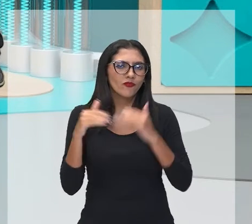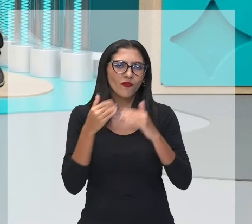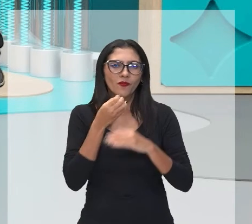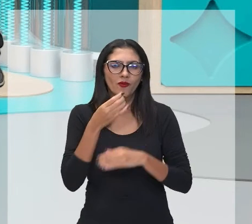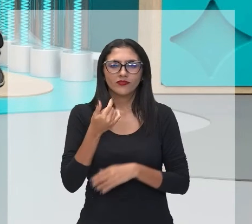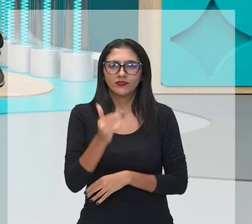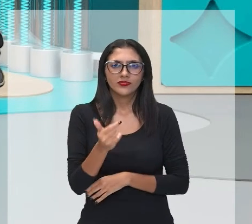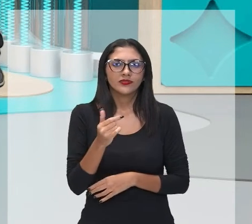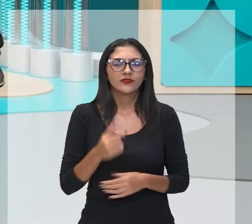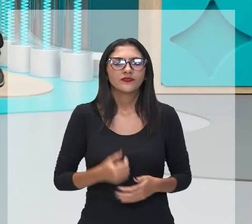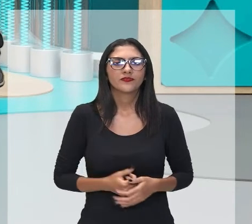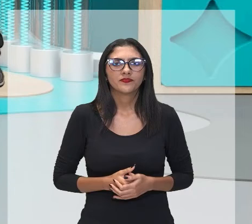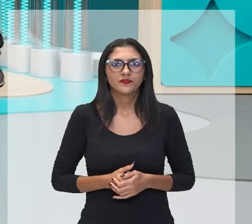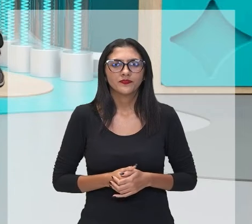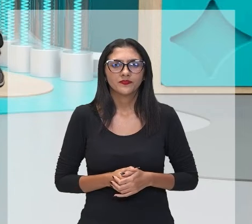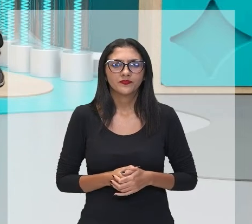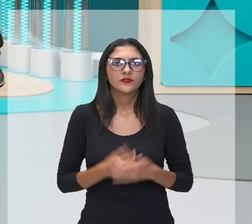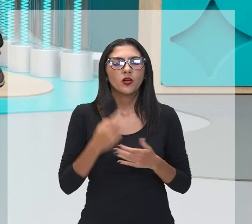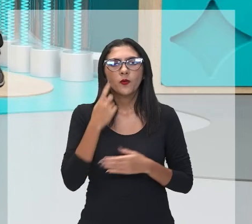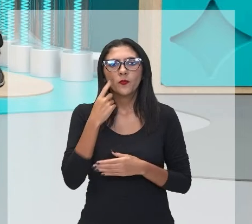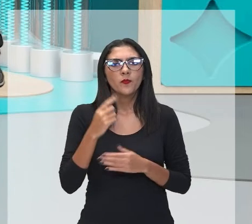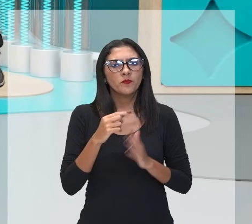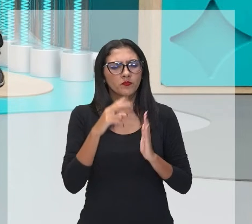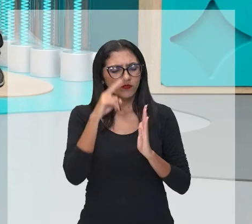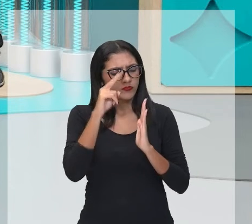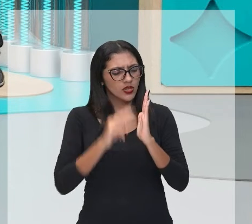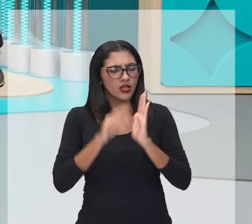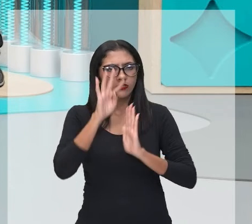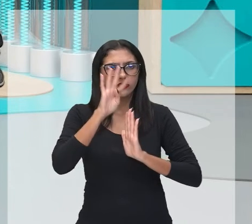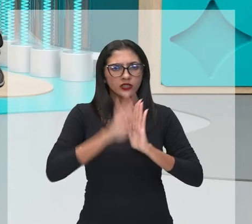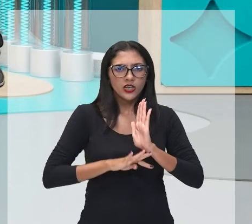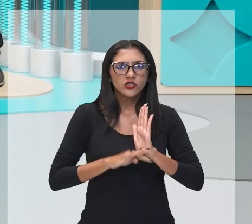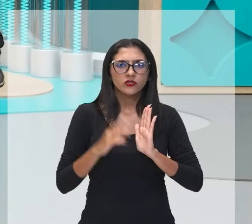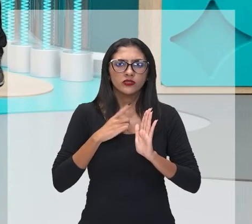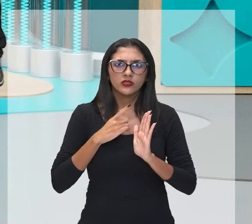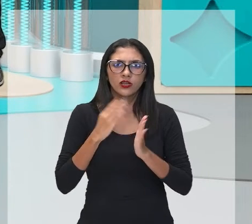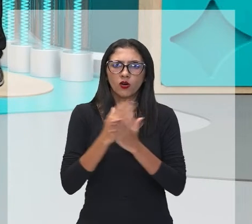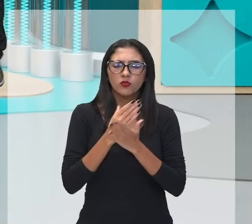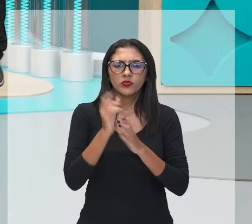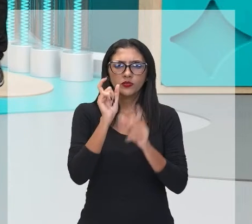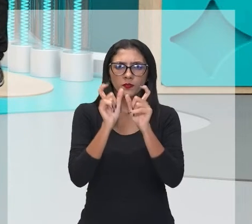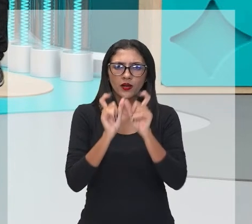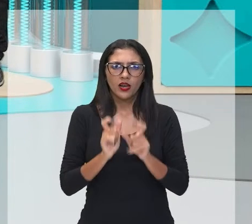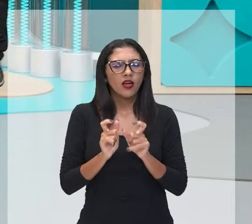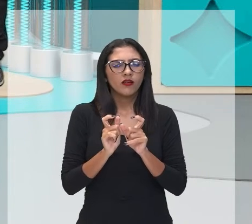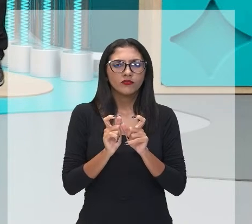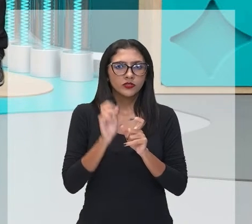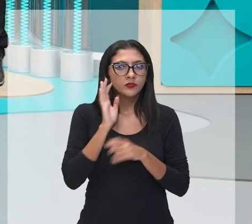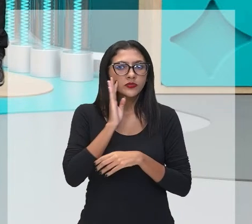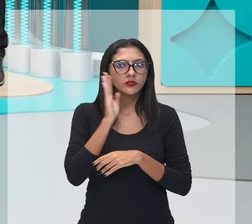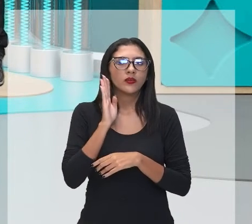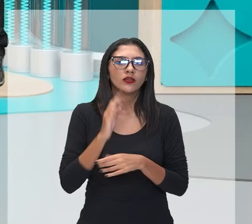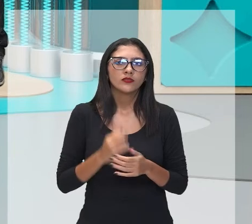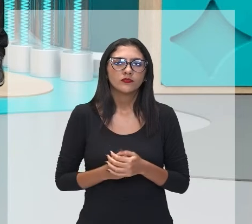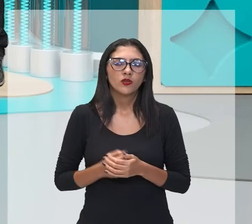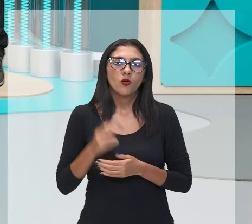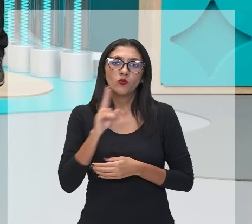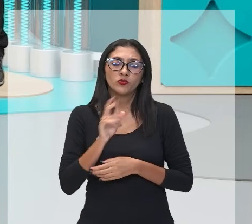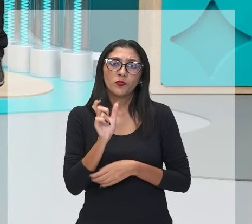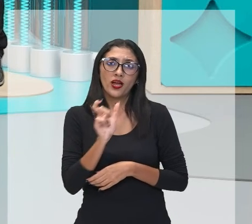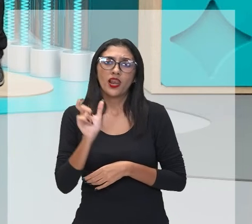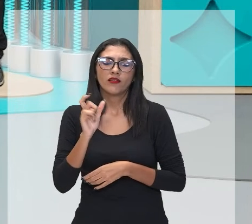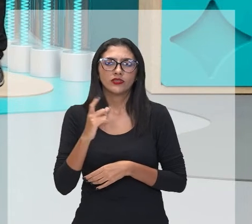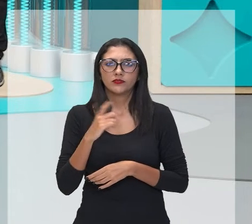que, ao longo do nosso texto, nós tivemos a presença das marcas linguísticas, como exatamente o uso das expressões